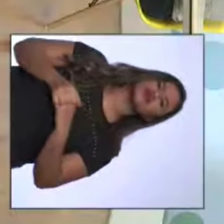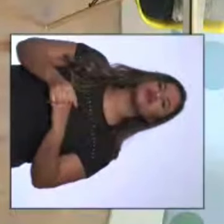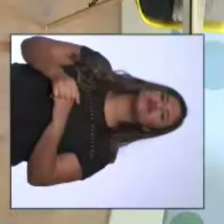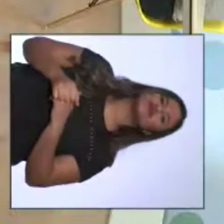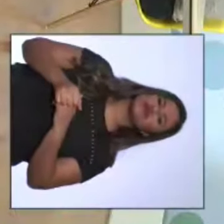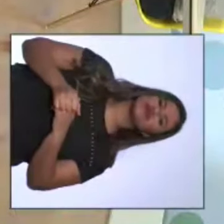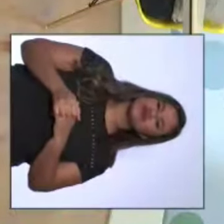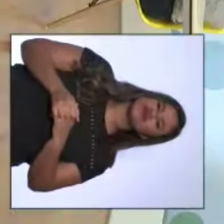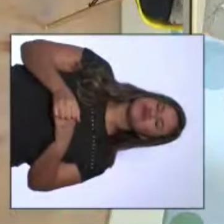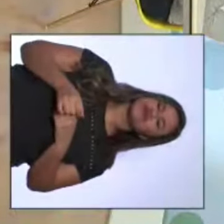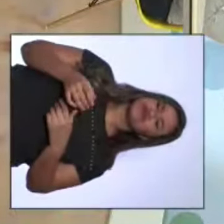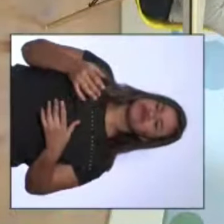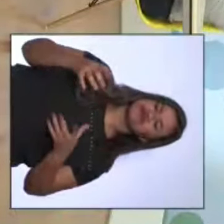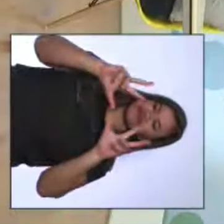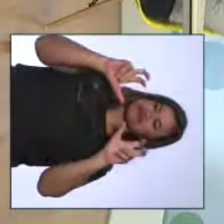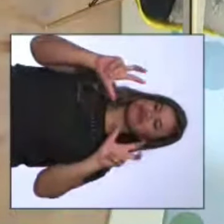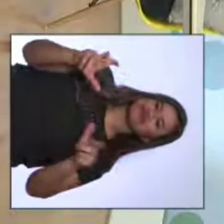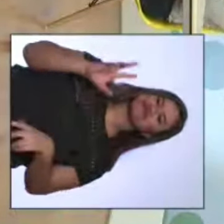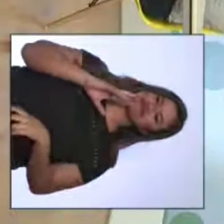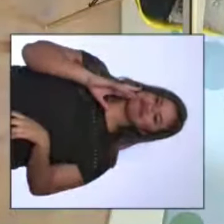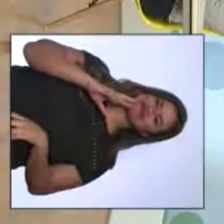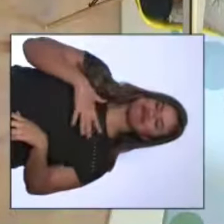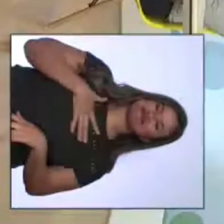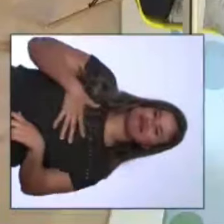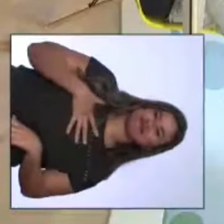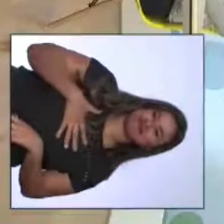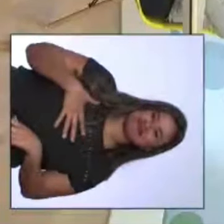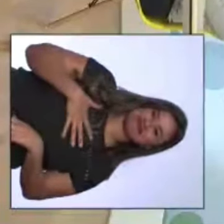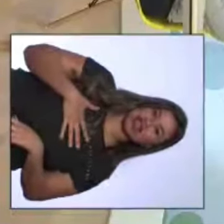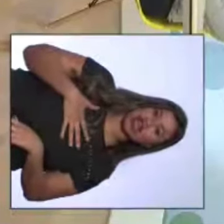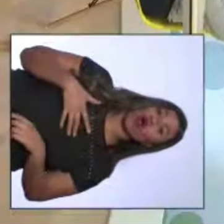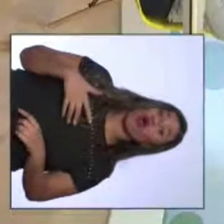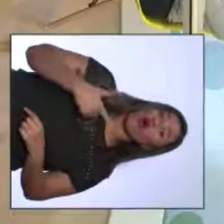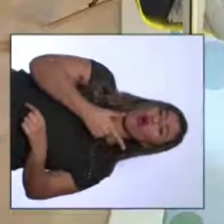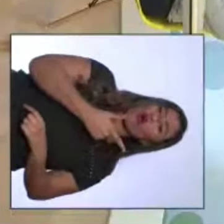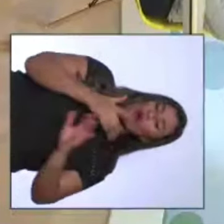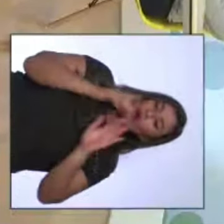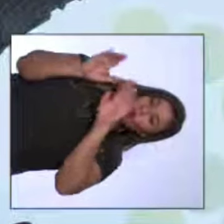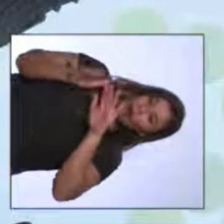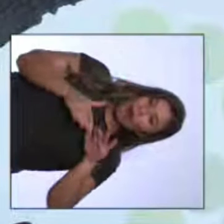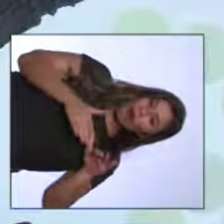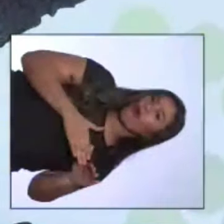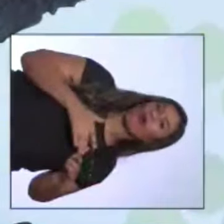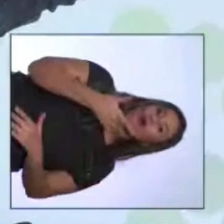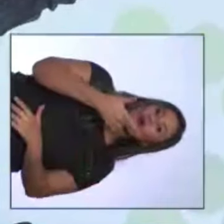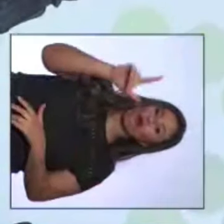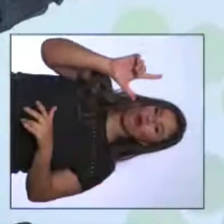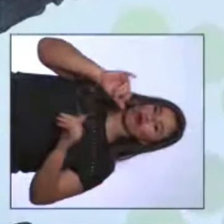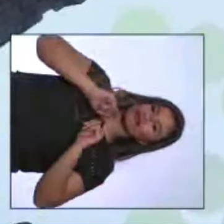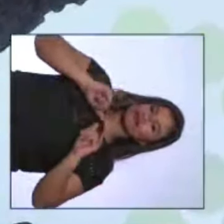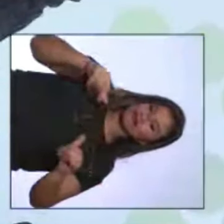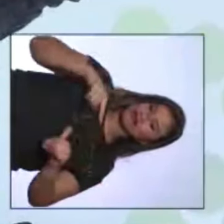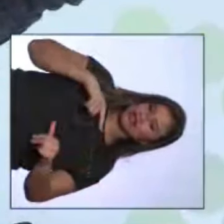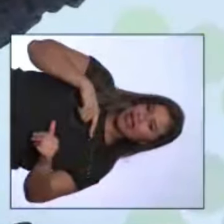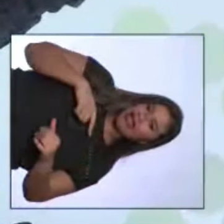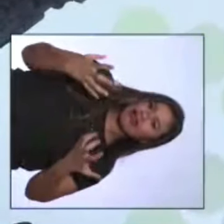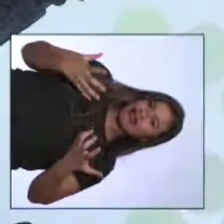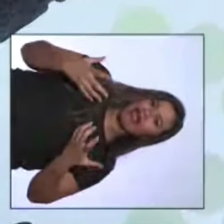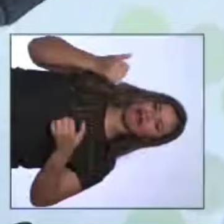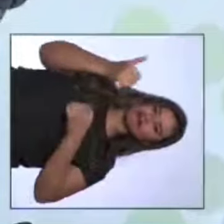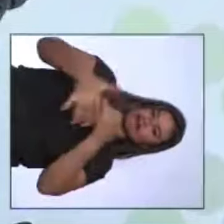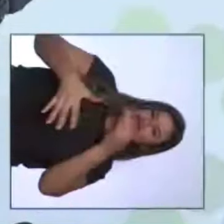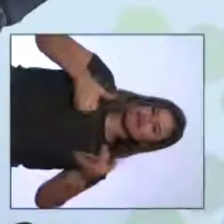o assunto está interessante. Interessante. É isso. Então, alguma outra notícia que você viu e queria compartilhar com a gente? Seria interessante, uma notícia boa, já